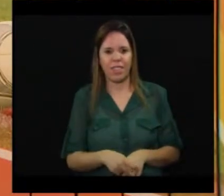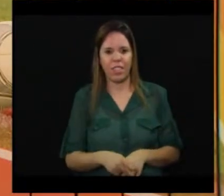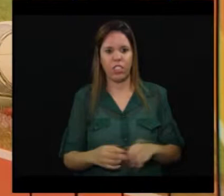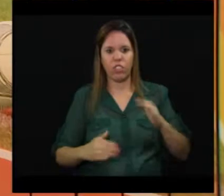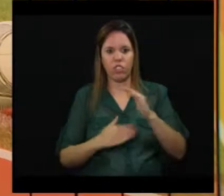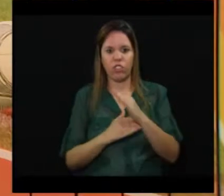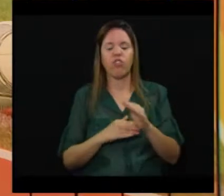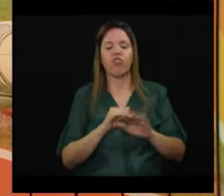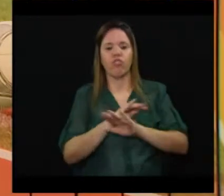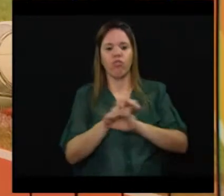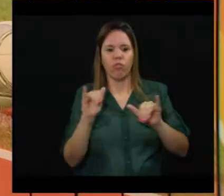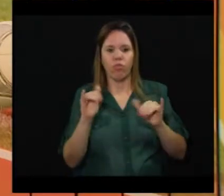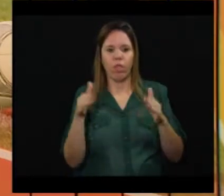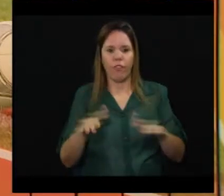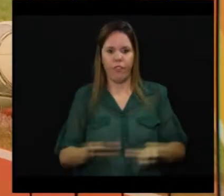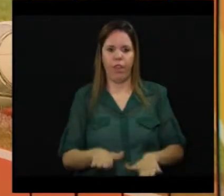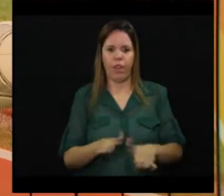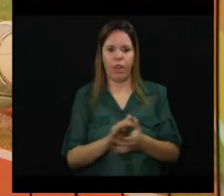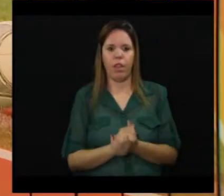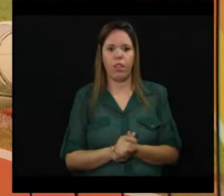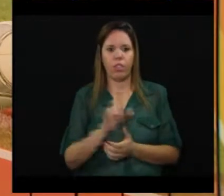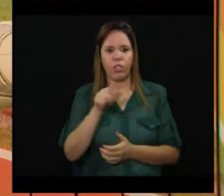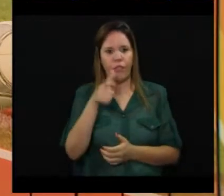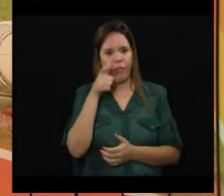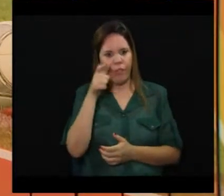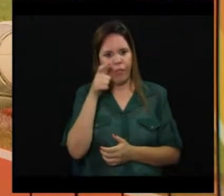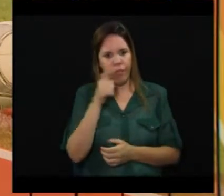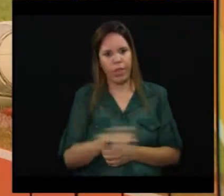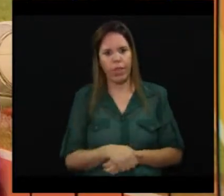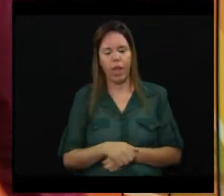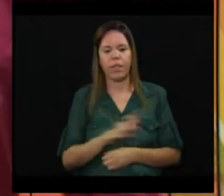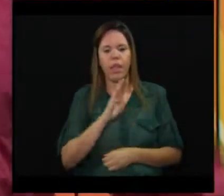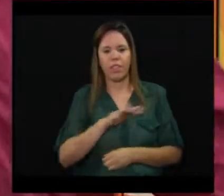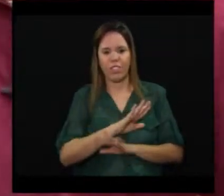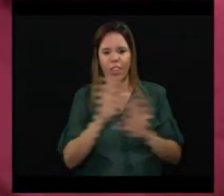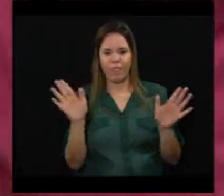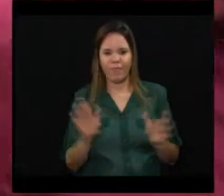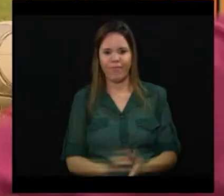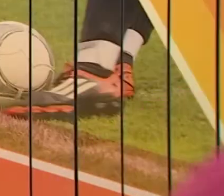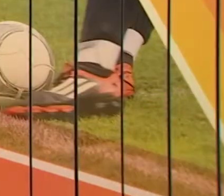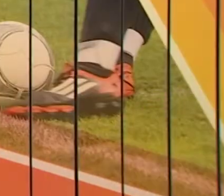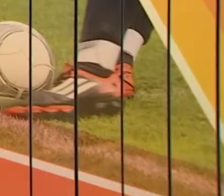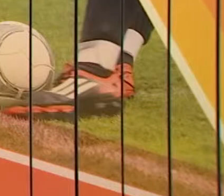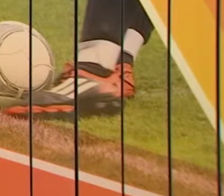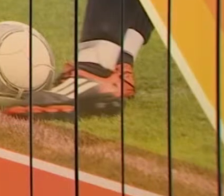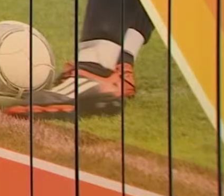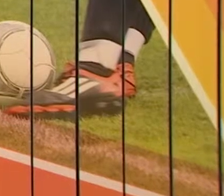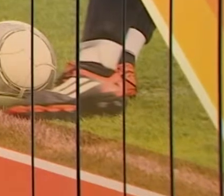Notícia fica por aqui. A gente se vê na segunda edição. Até lá. Tchau, tchau.